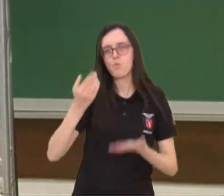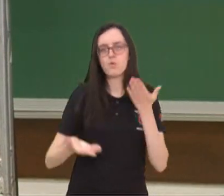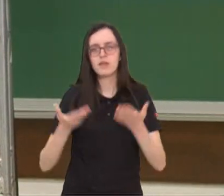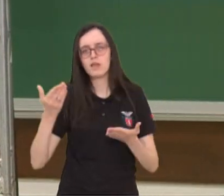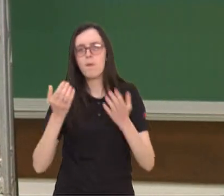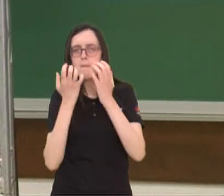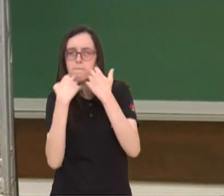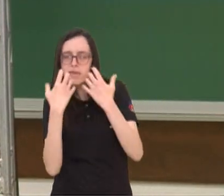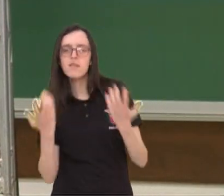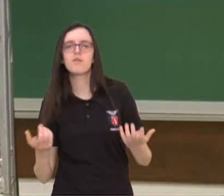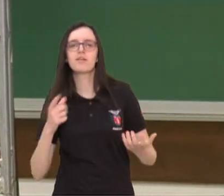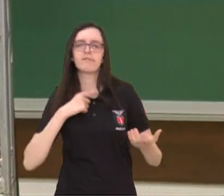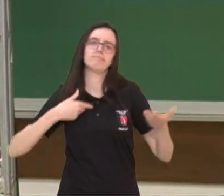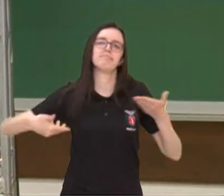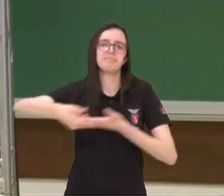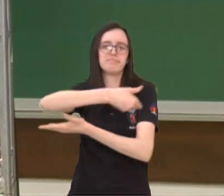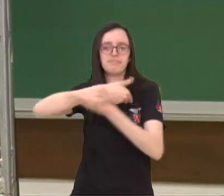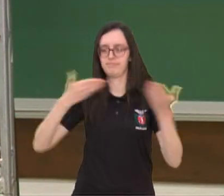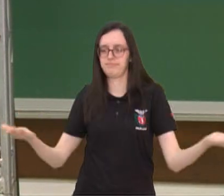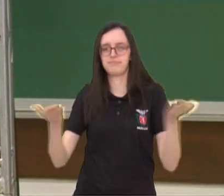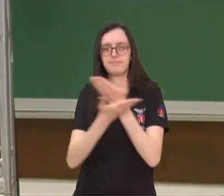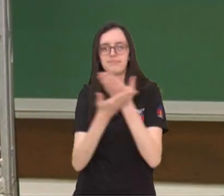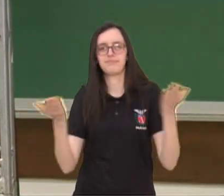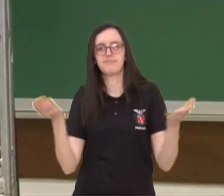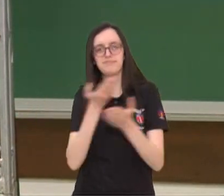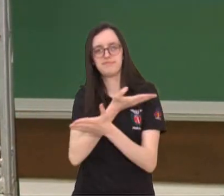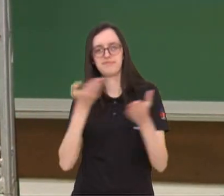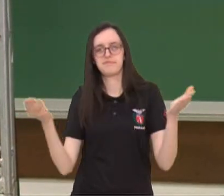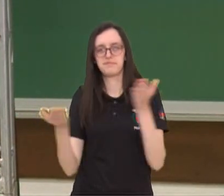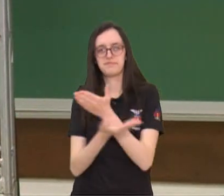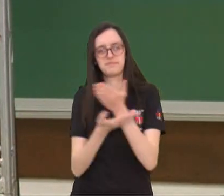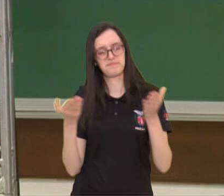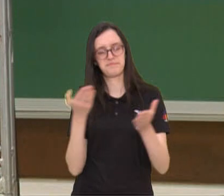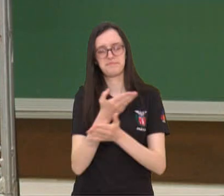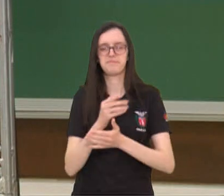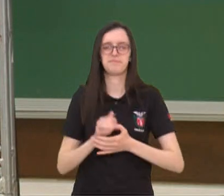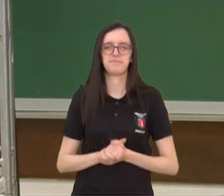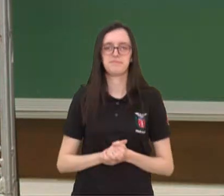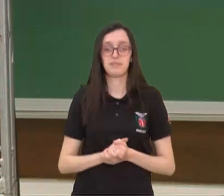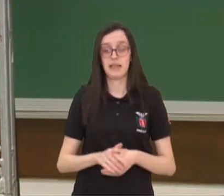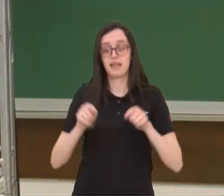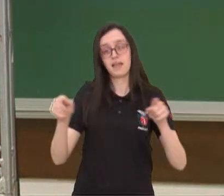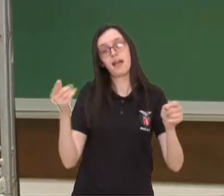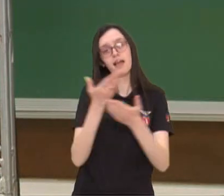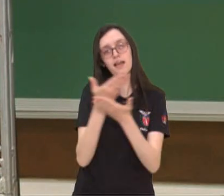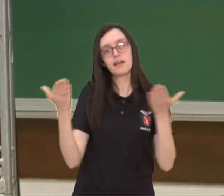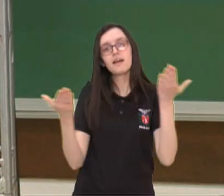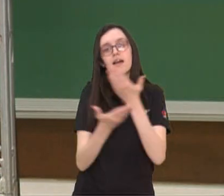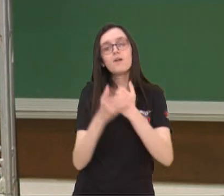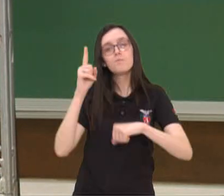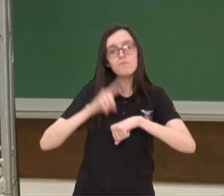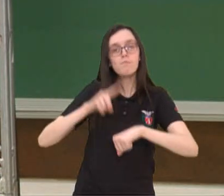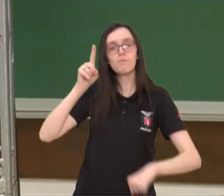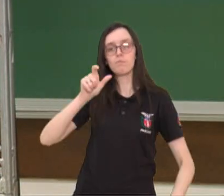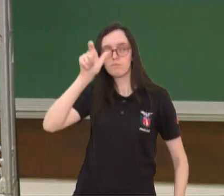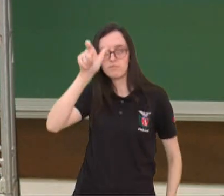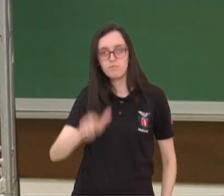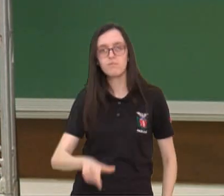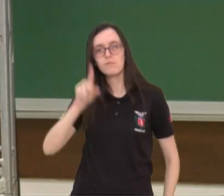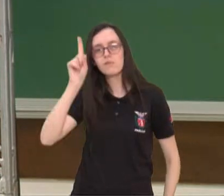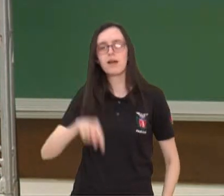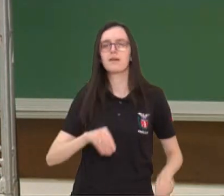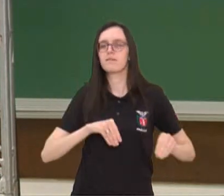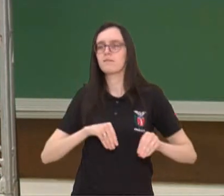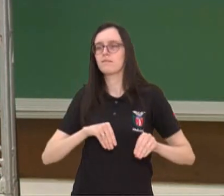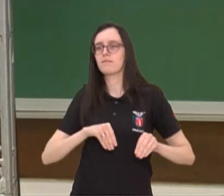enfim. Havia essas trocas e essas trocas se deram a partir do momento que esse homem se torna